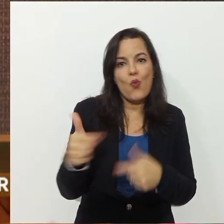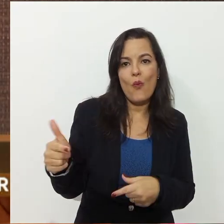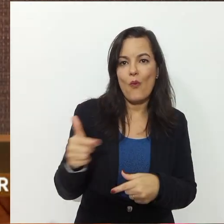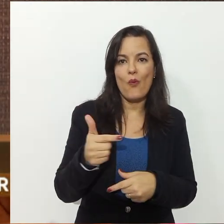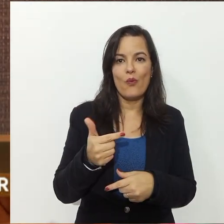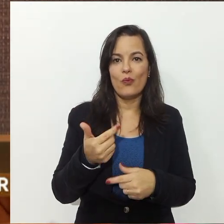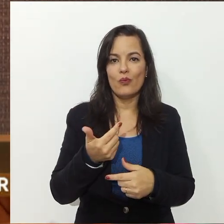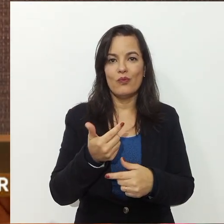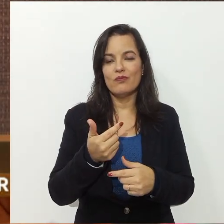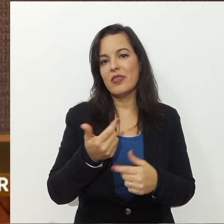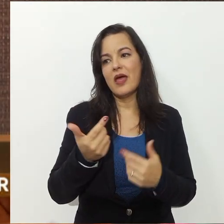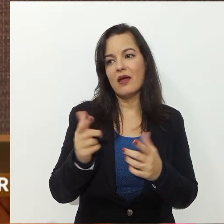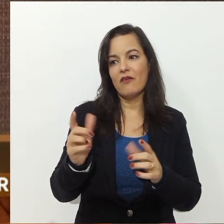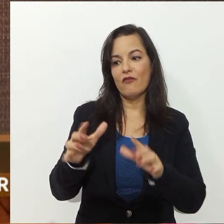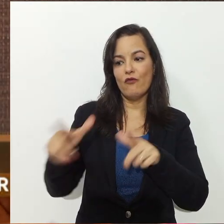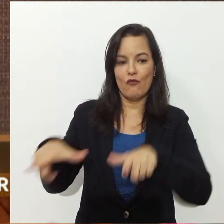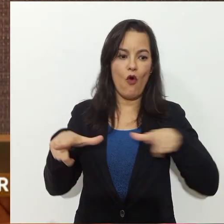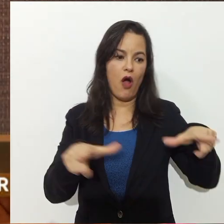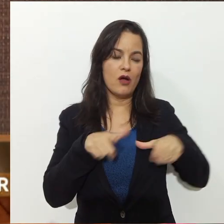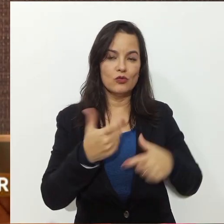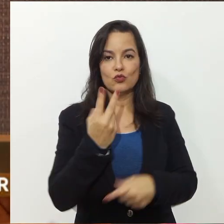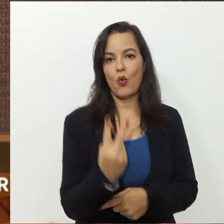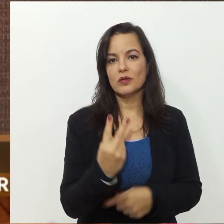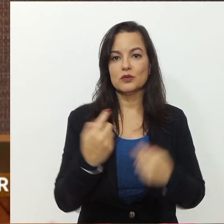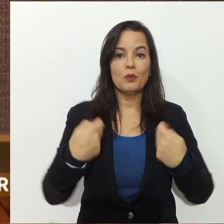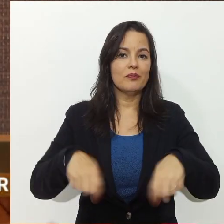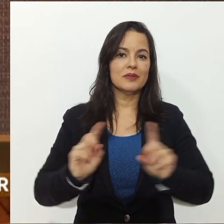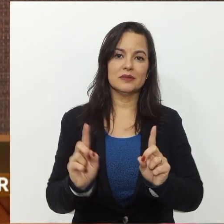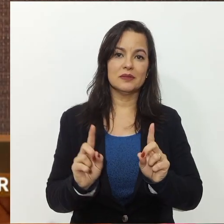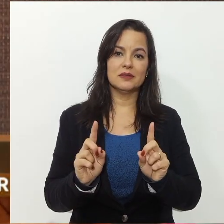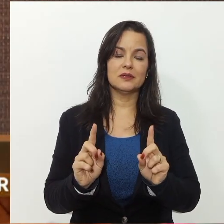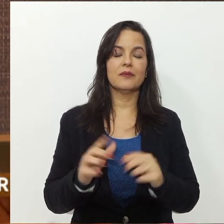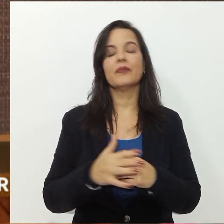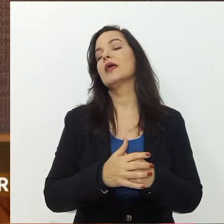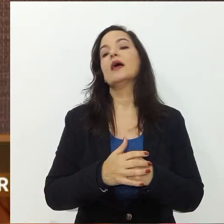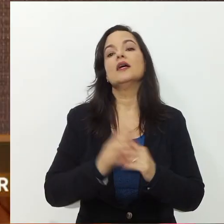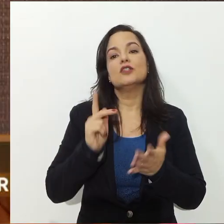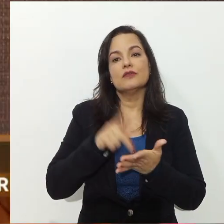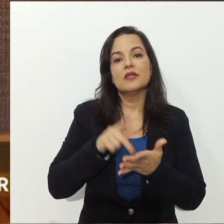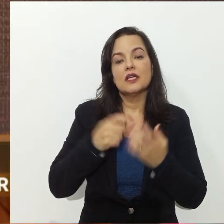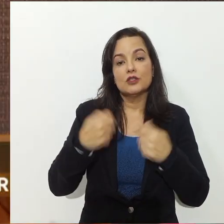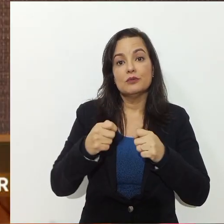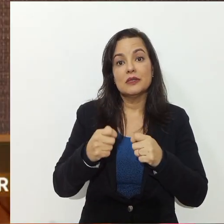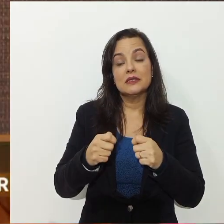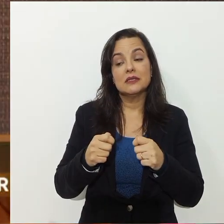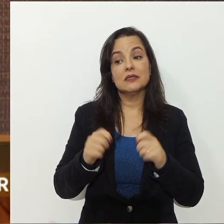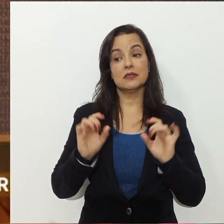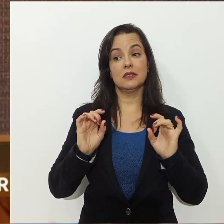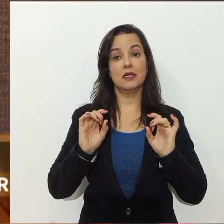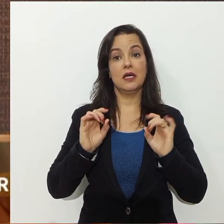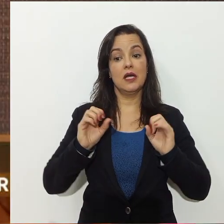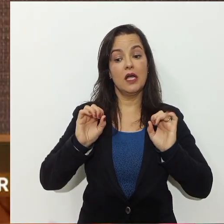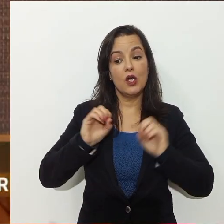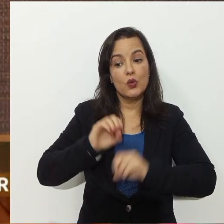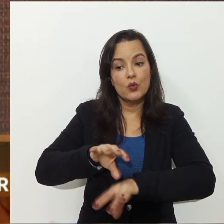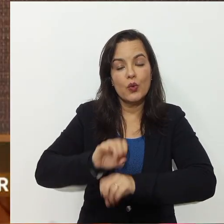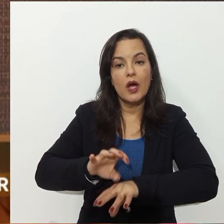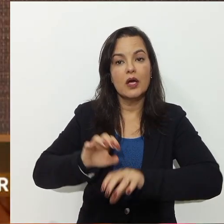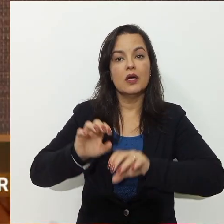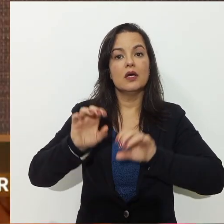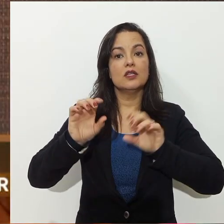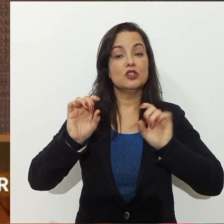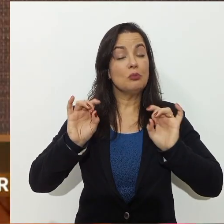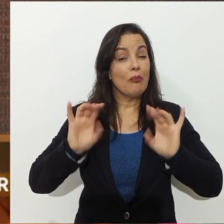intérprete, né? Então, a formação ela precisa ser específica mesmo, para atuar na área da educação de surdos,